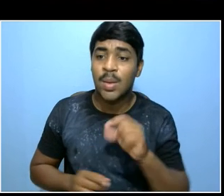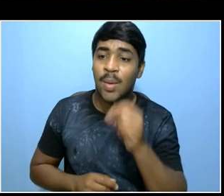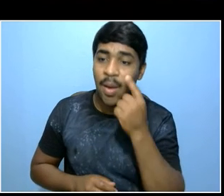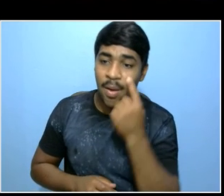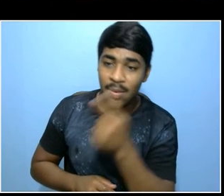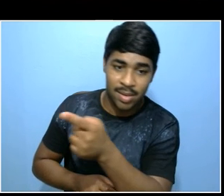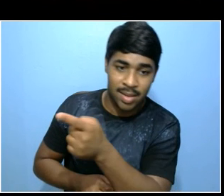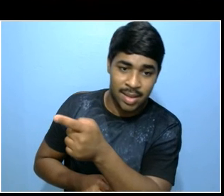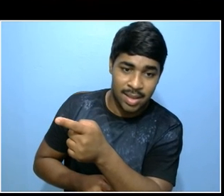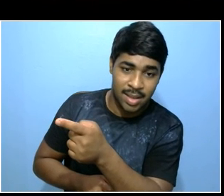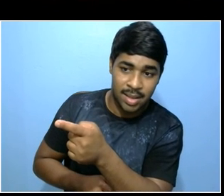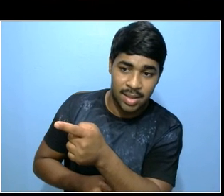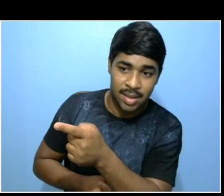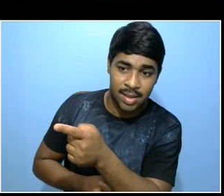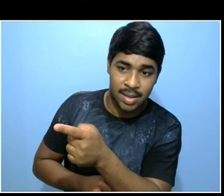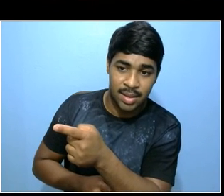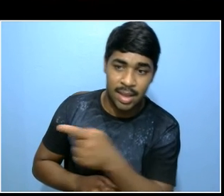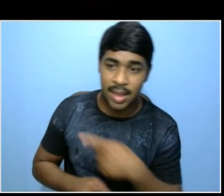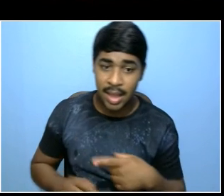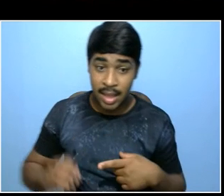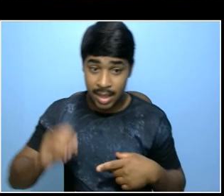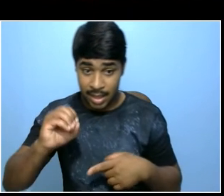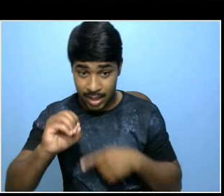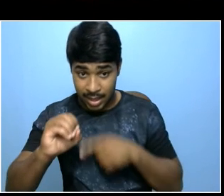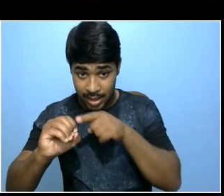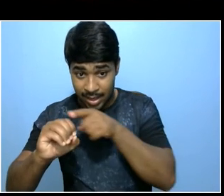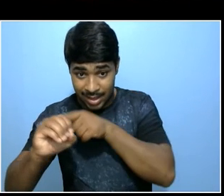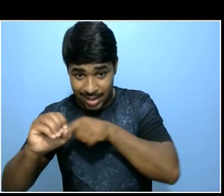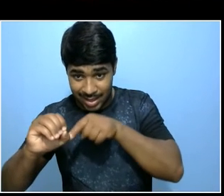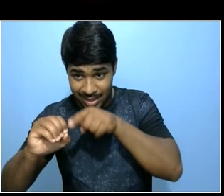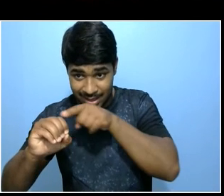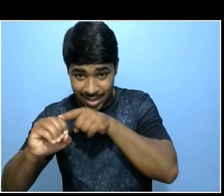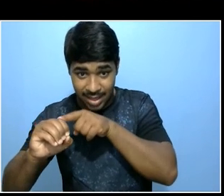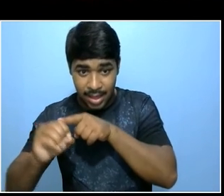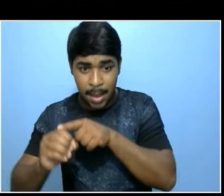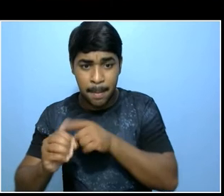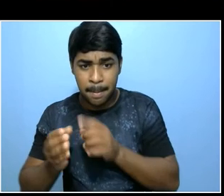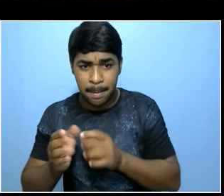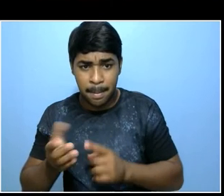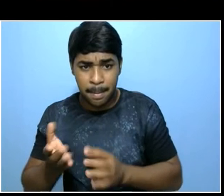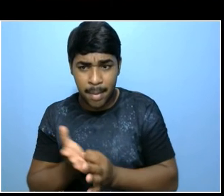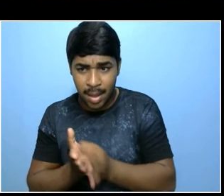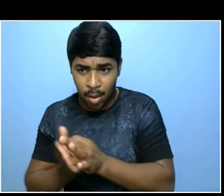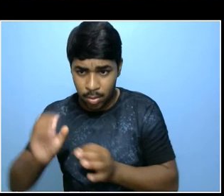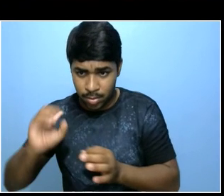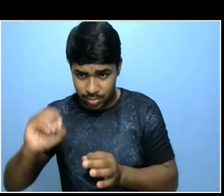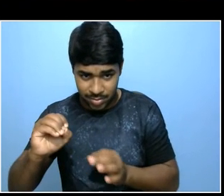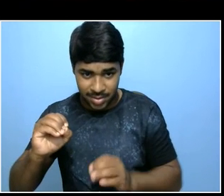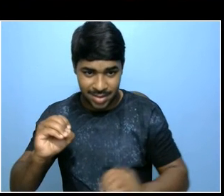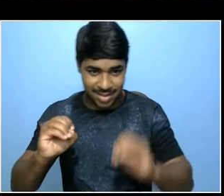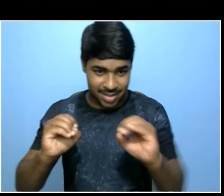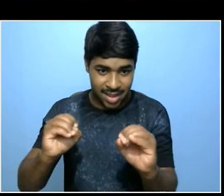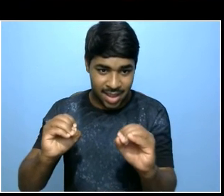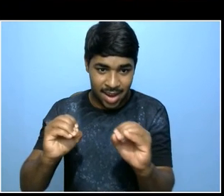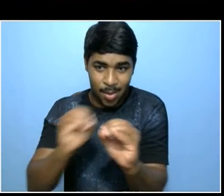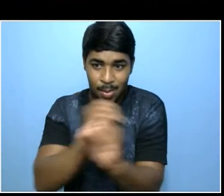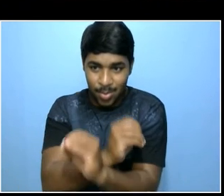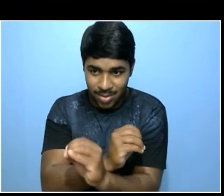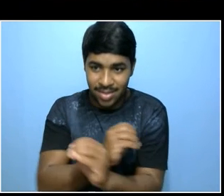esse plasmídio? É uma molécula de DNA circular, né, que a bactéria ela pode trocar com outra bactéria. Então, isso vai